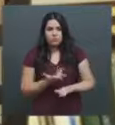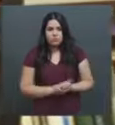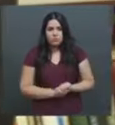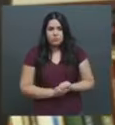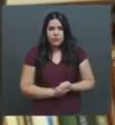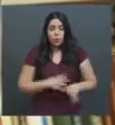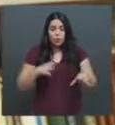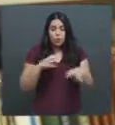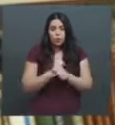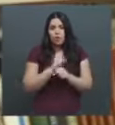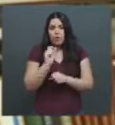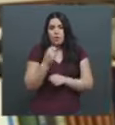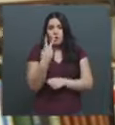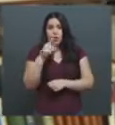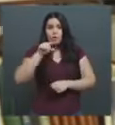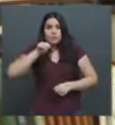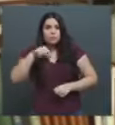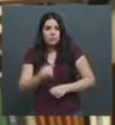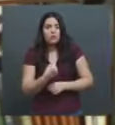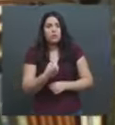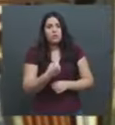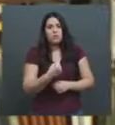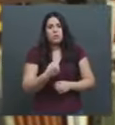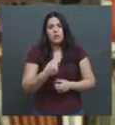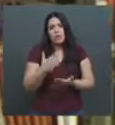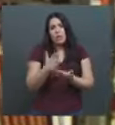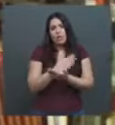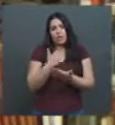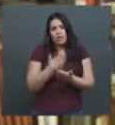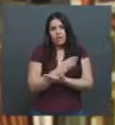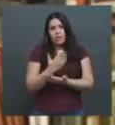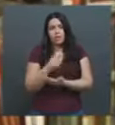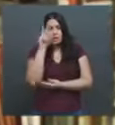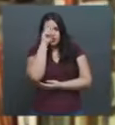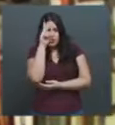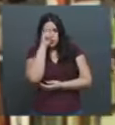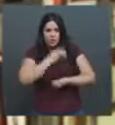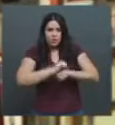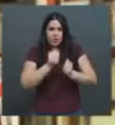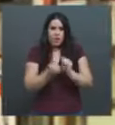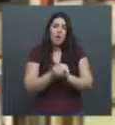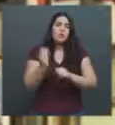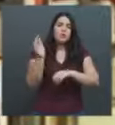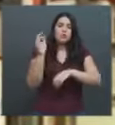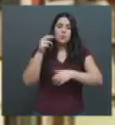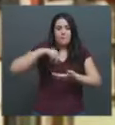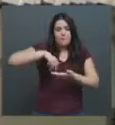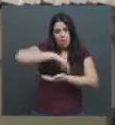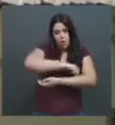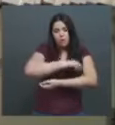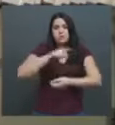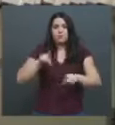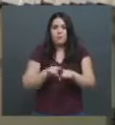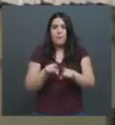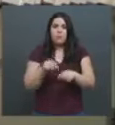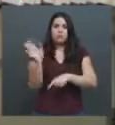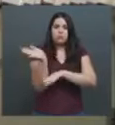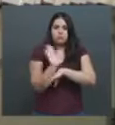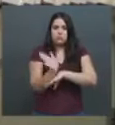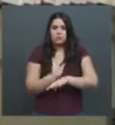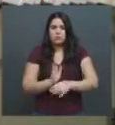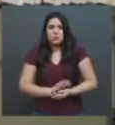No total, são 2.000 livros relacionados à história da arte, moda e cinema. Como a arte é contextualizada,